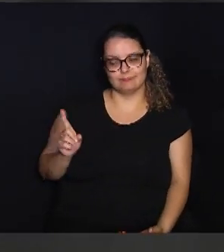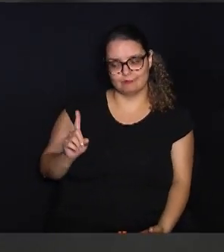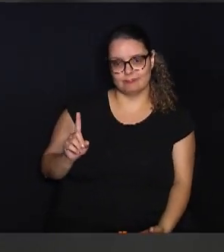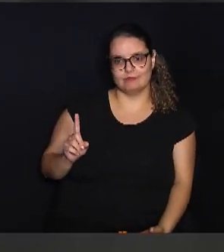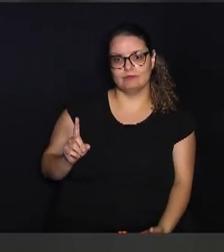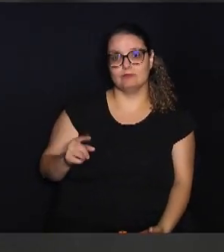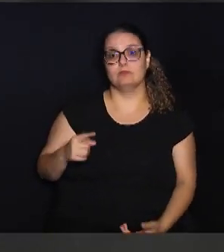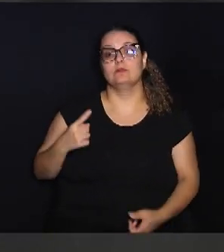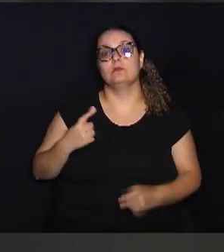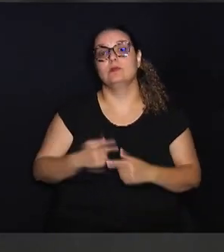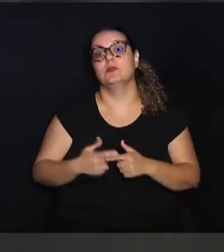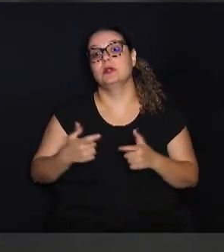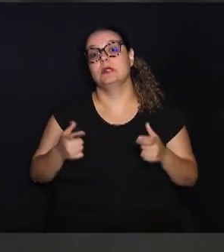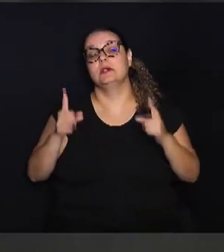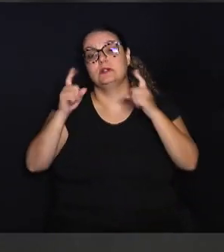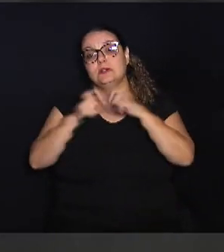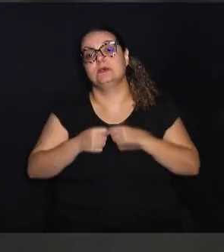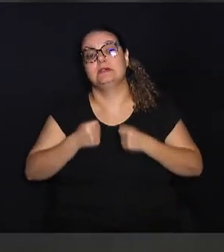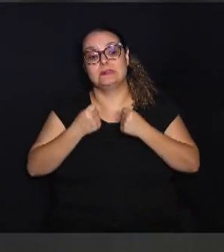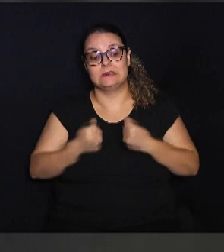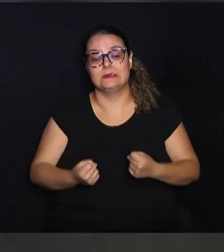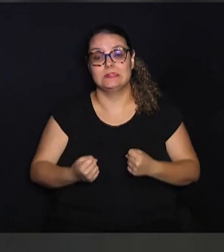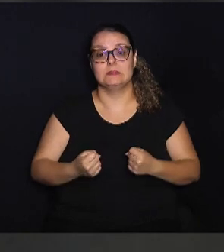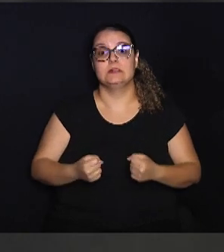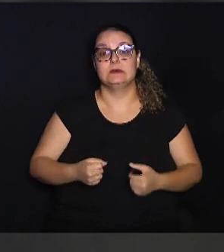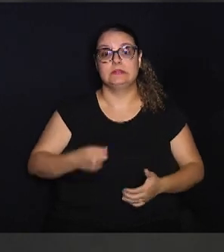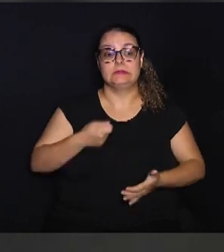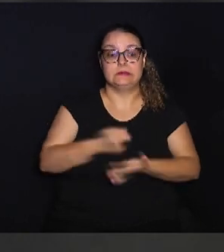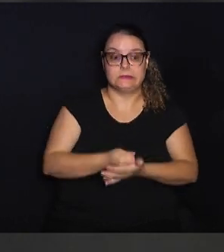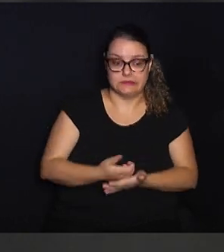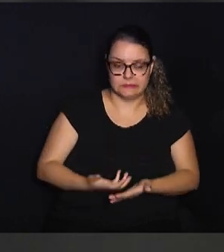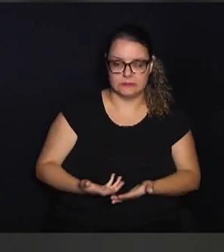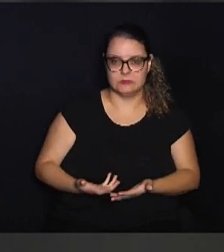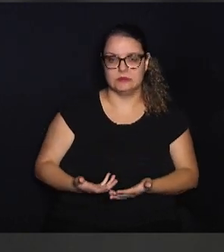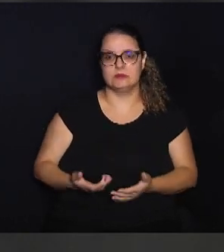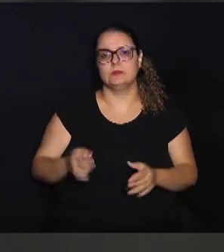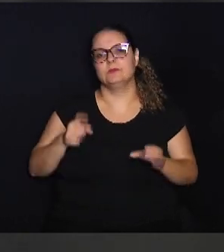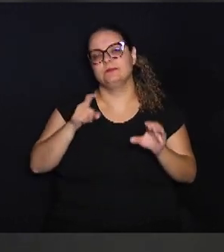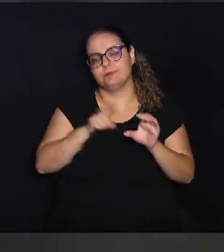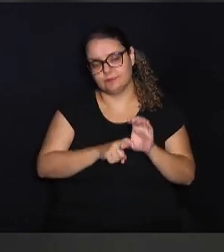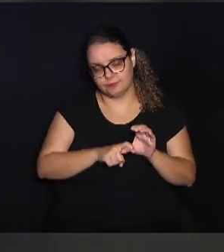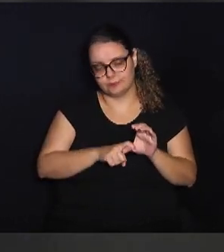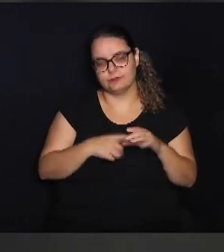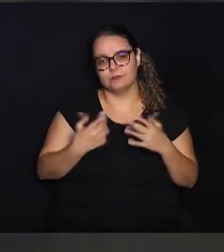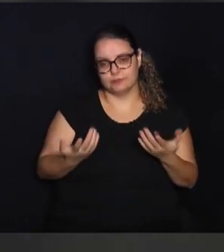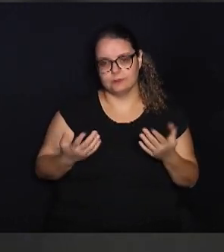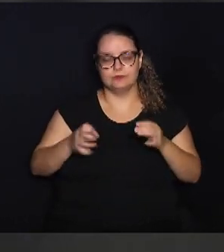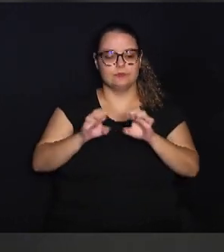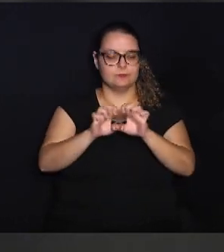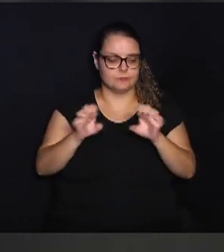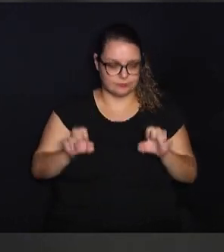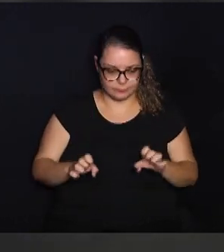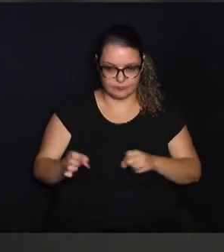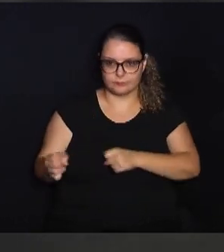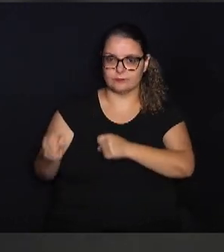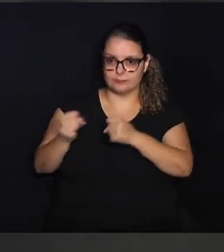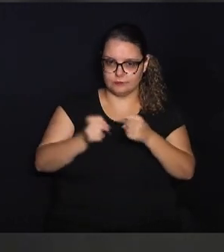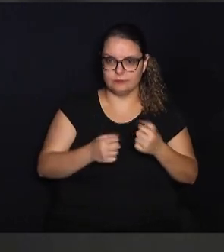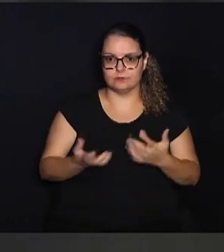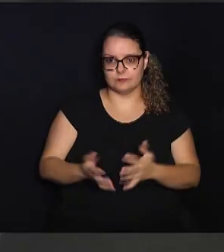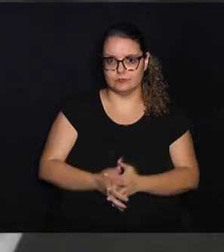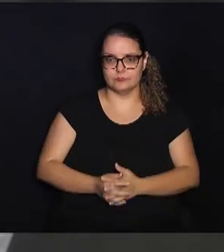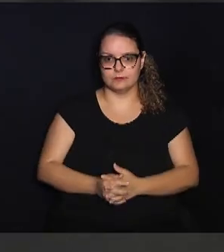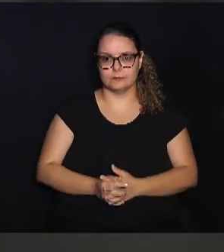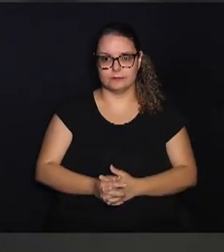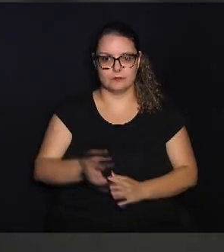muito grande, é muito complexo, é muito pesado, é muito bruto, né? E depende de uma estrutura de poder, né, no